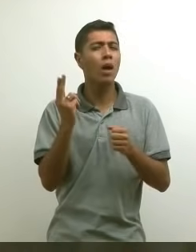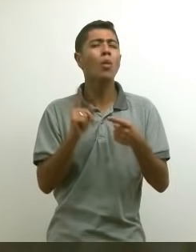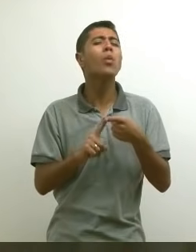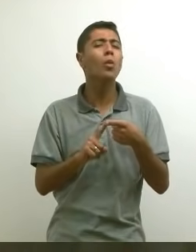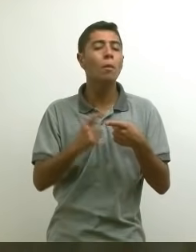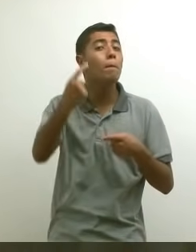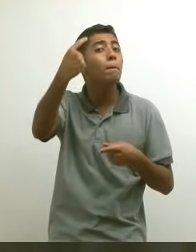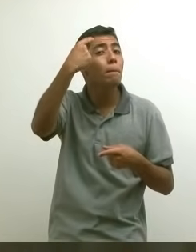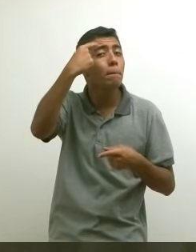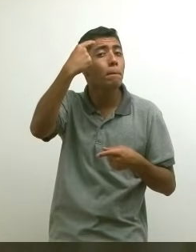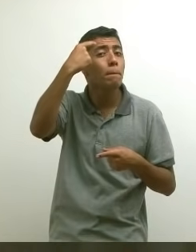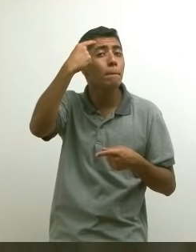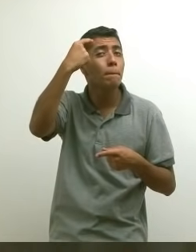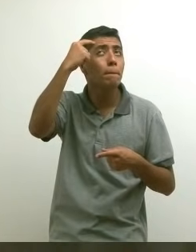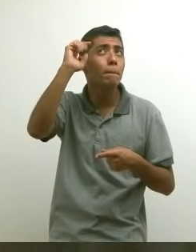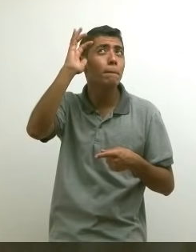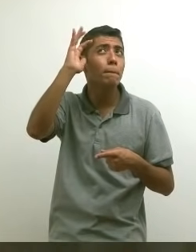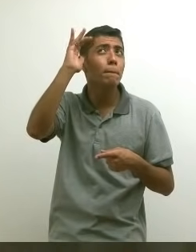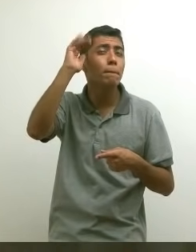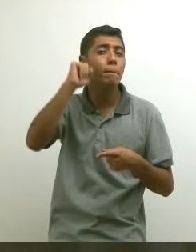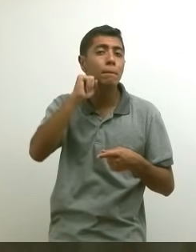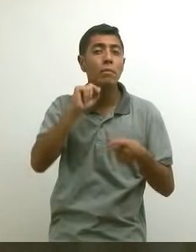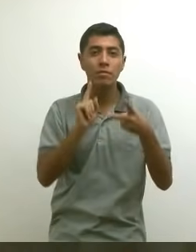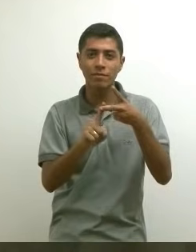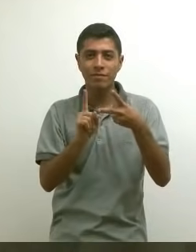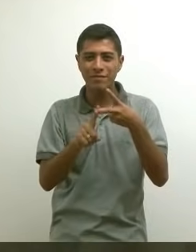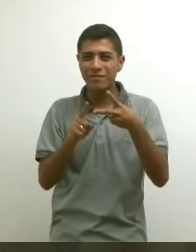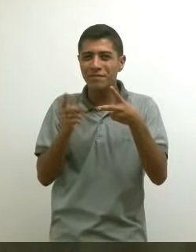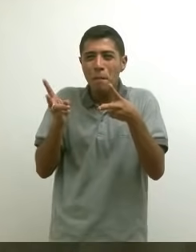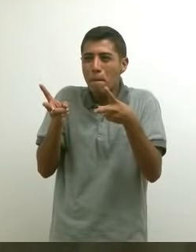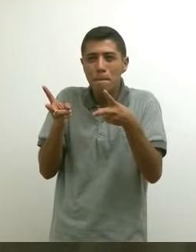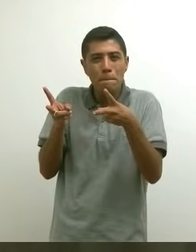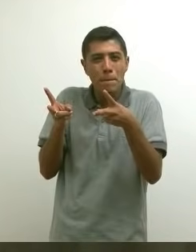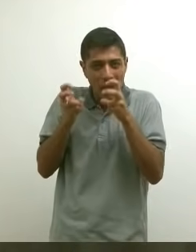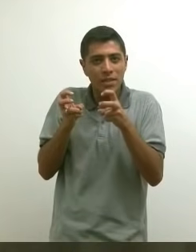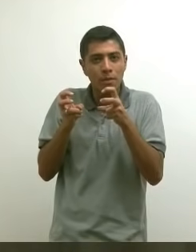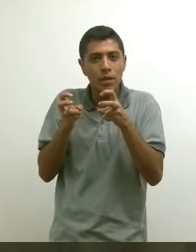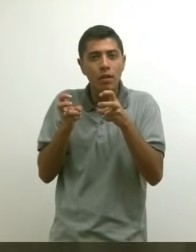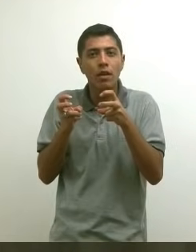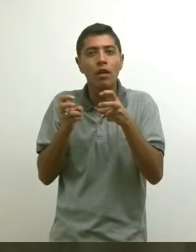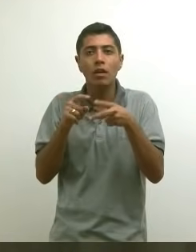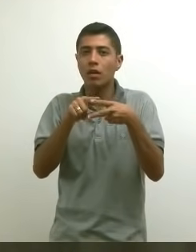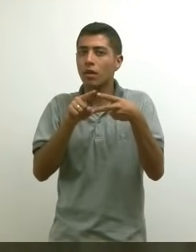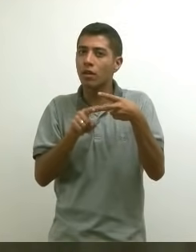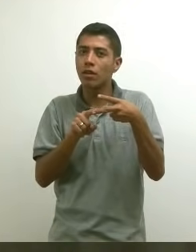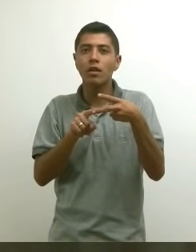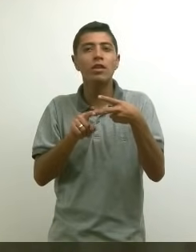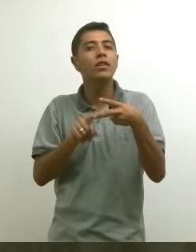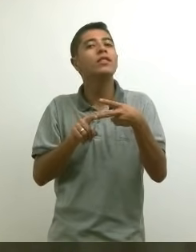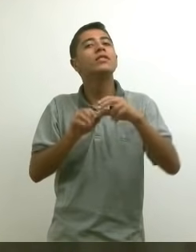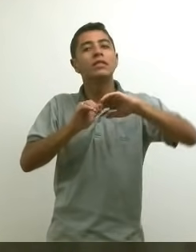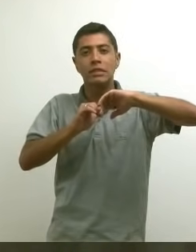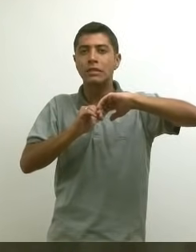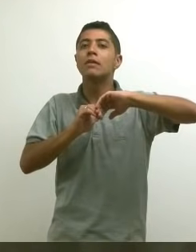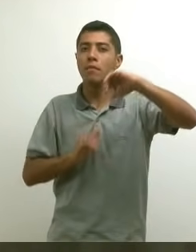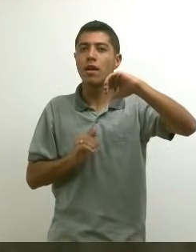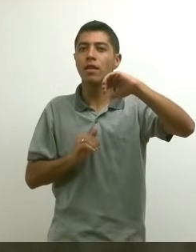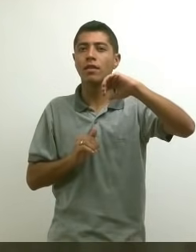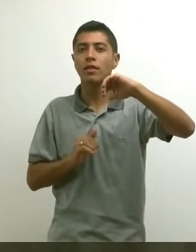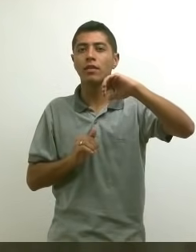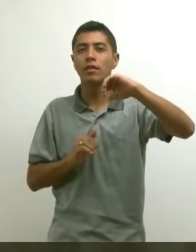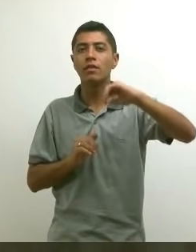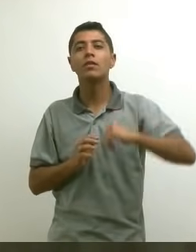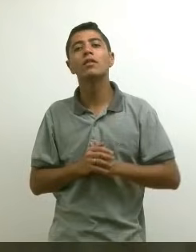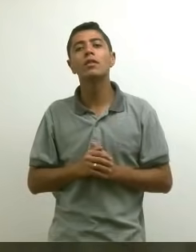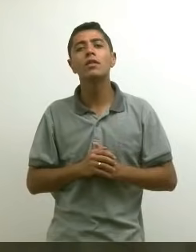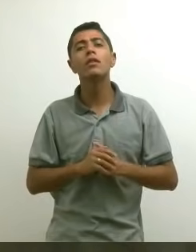que pensar é ficar doente dos olhos adentro aquela poesia guardador de